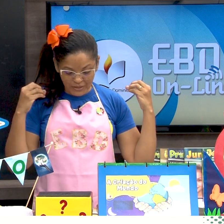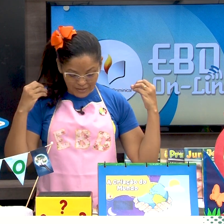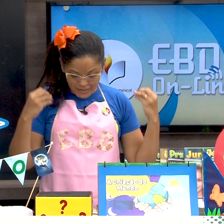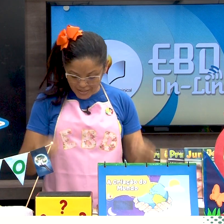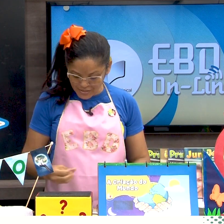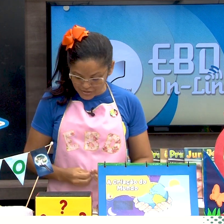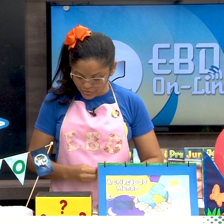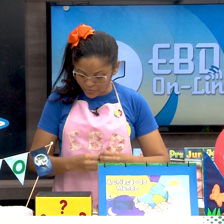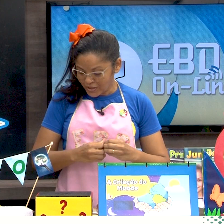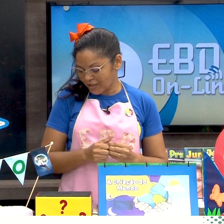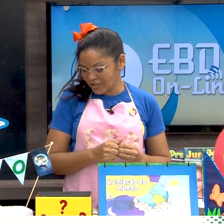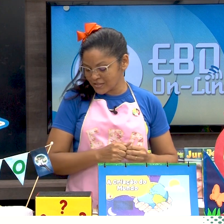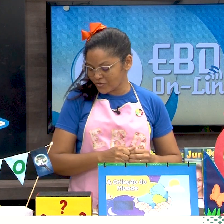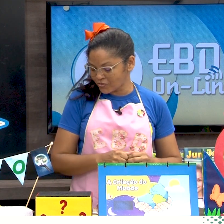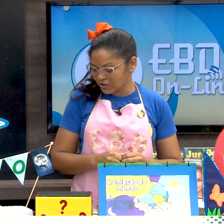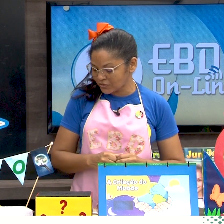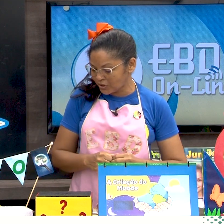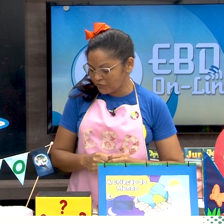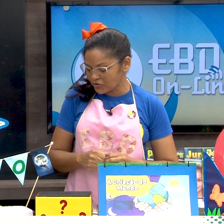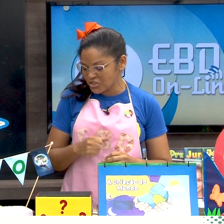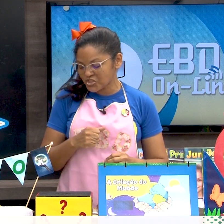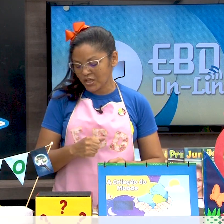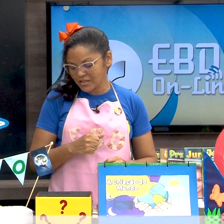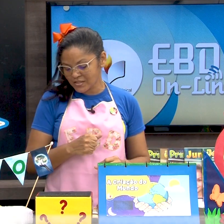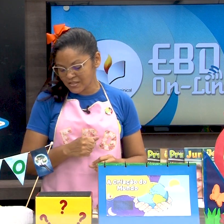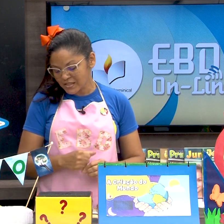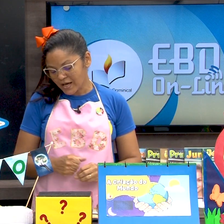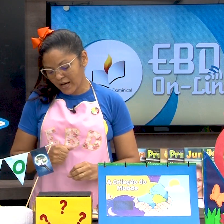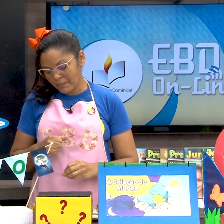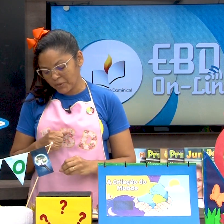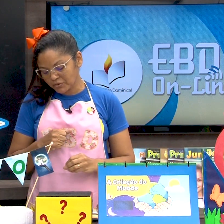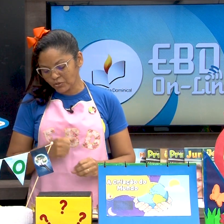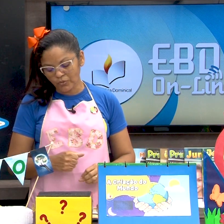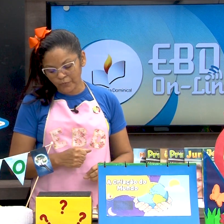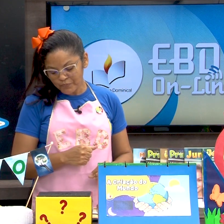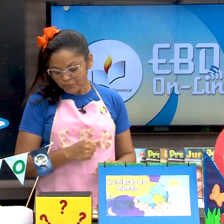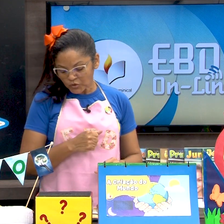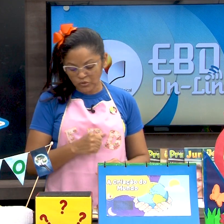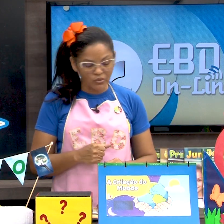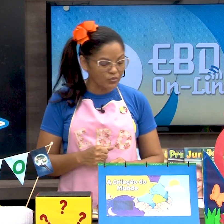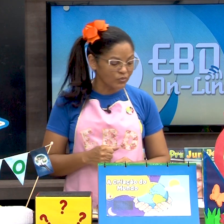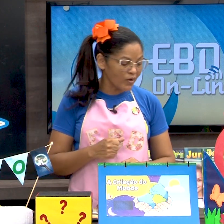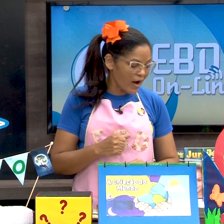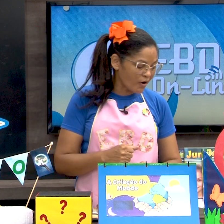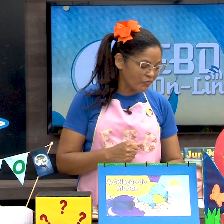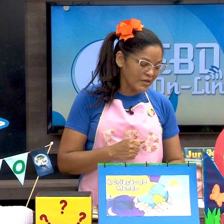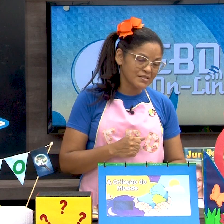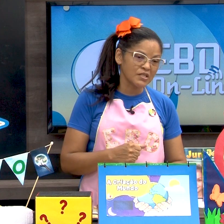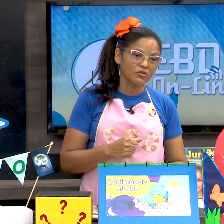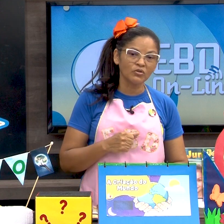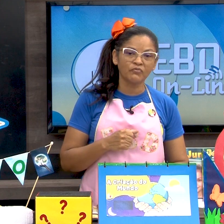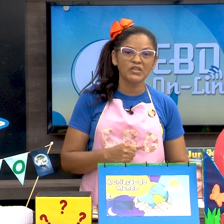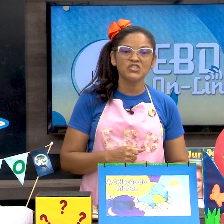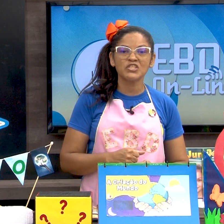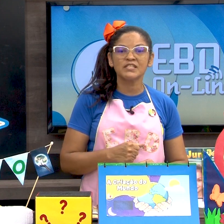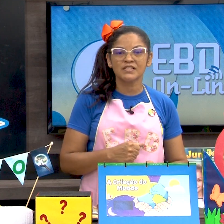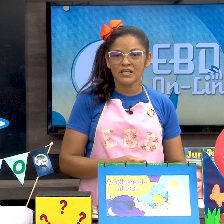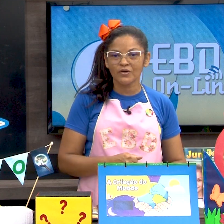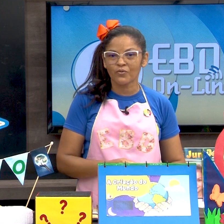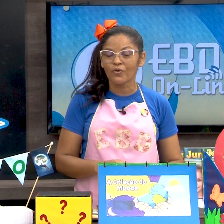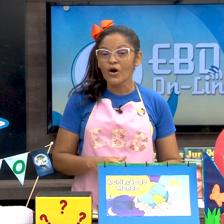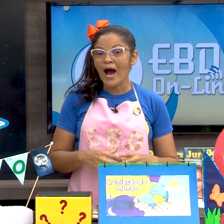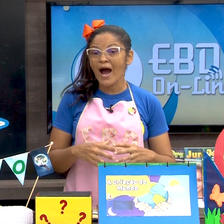do início que se encontra no livro de Gênesis Capítulo 1 do 1 ao Versículo